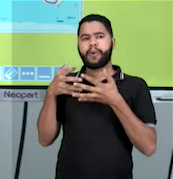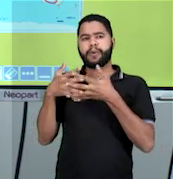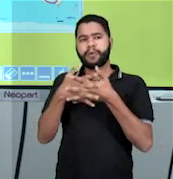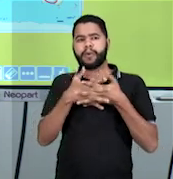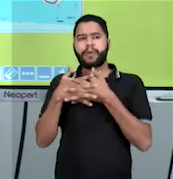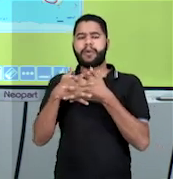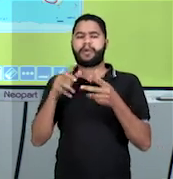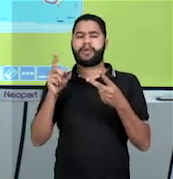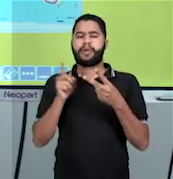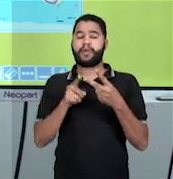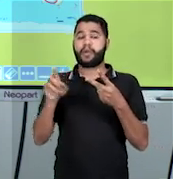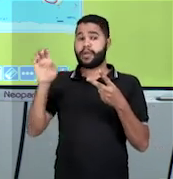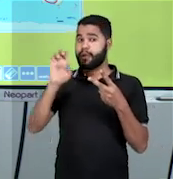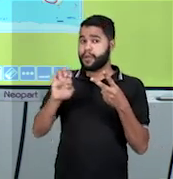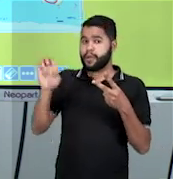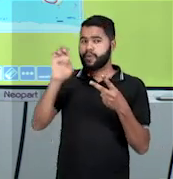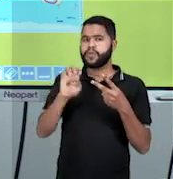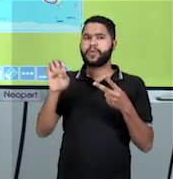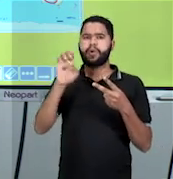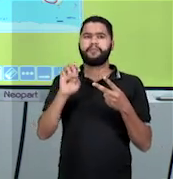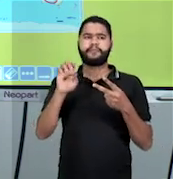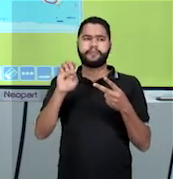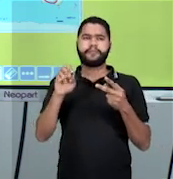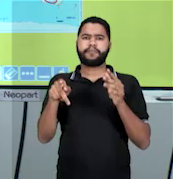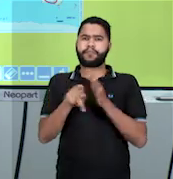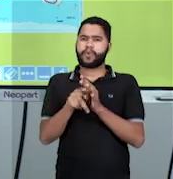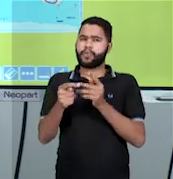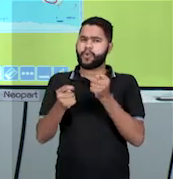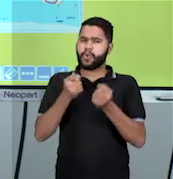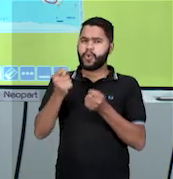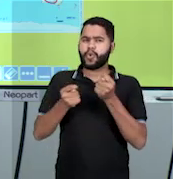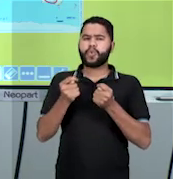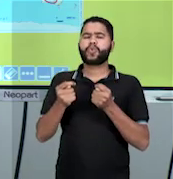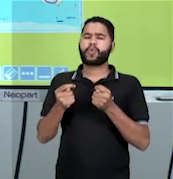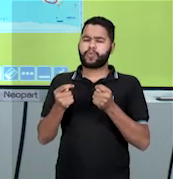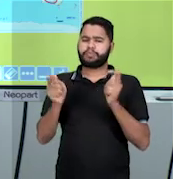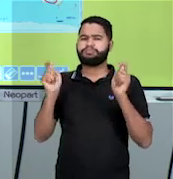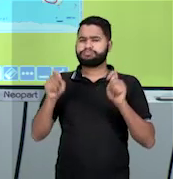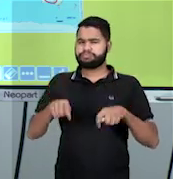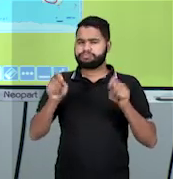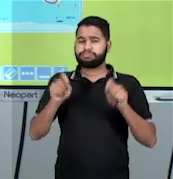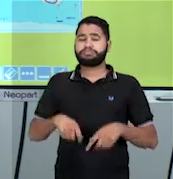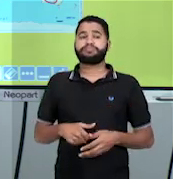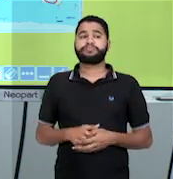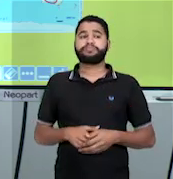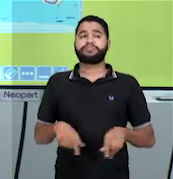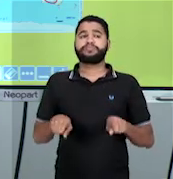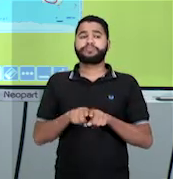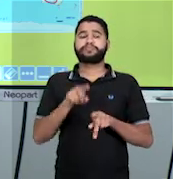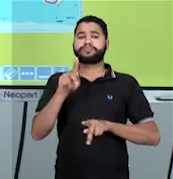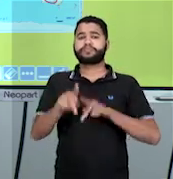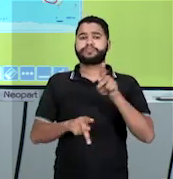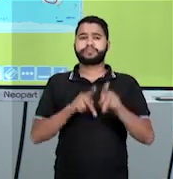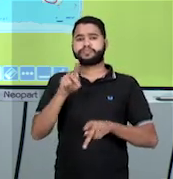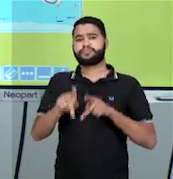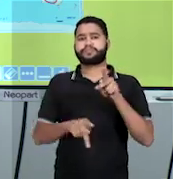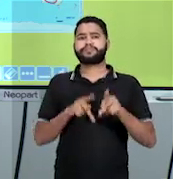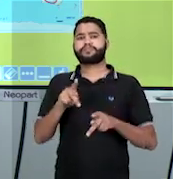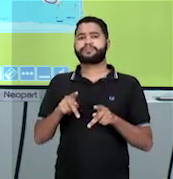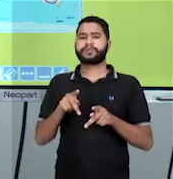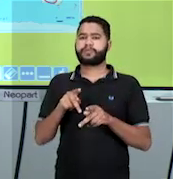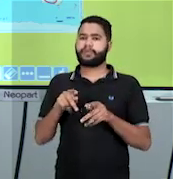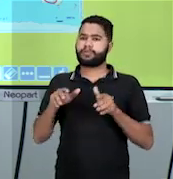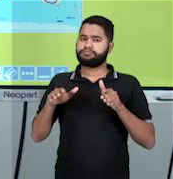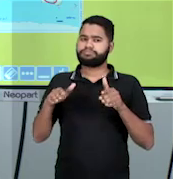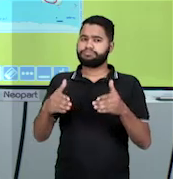a Europa, né? Regiões de grandes centros econômicos, de poder econômico do mundo, onde também essa população também vai se